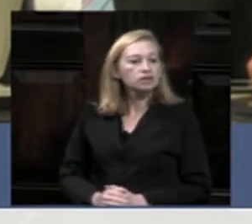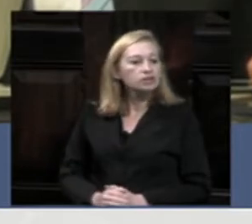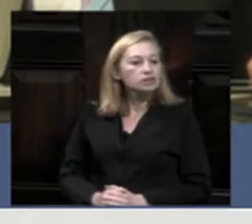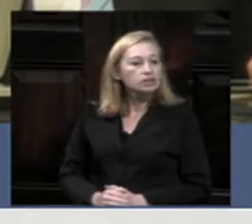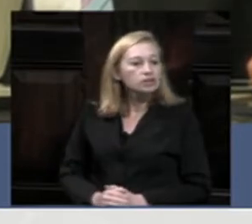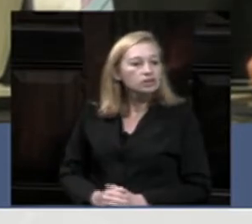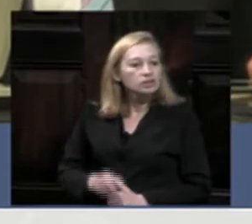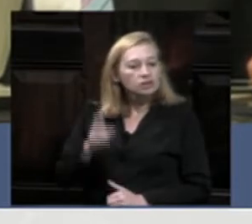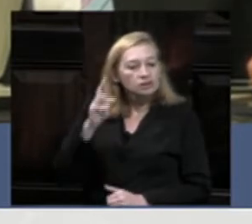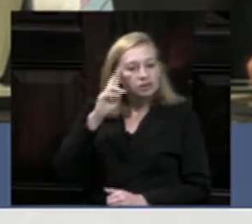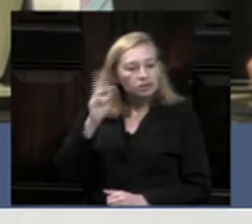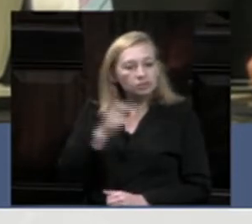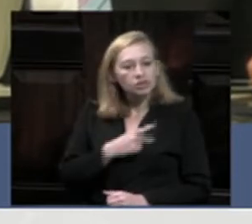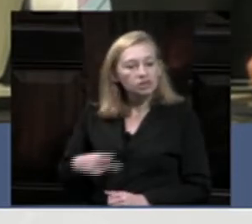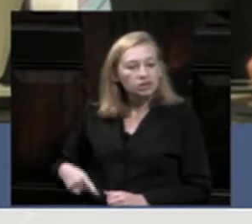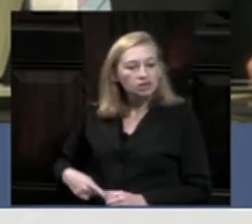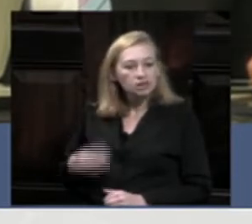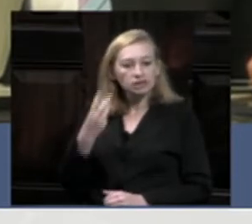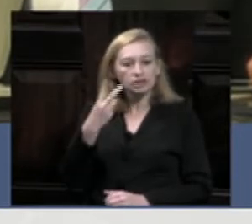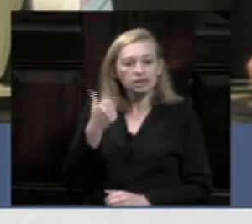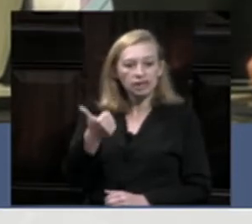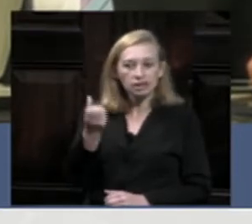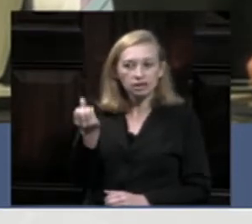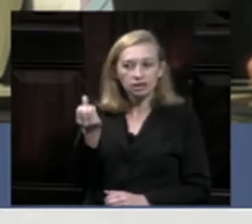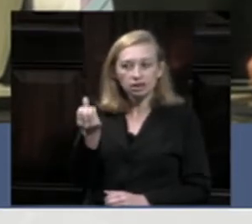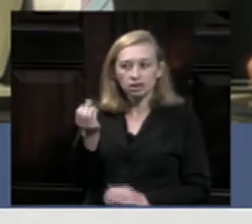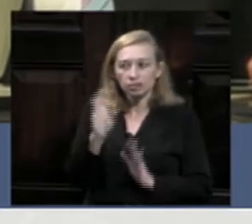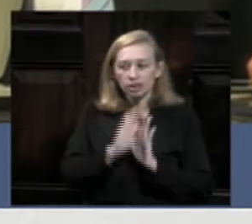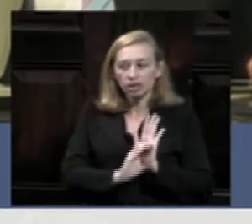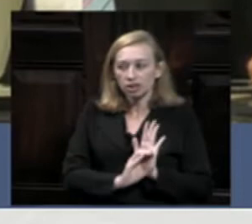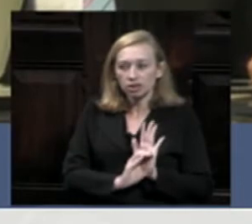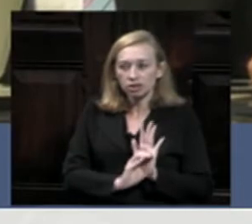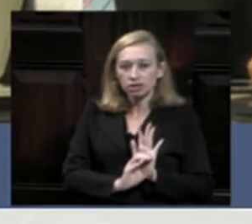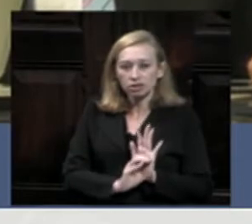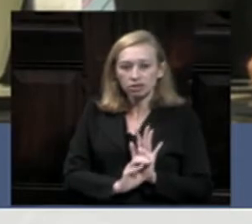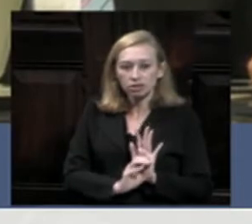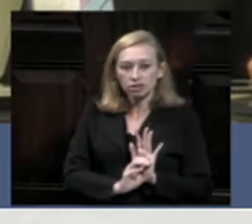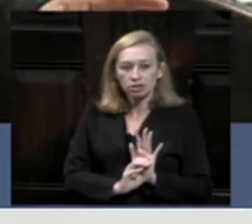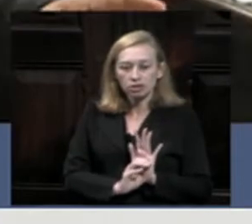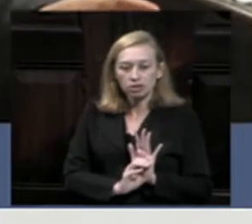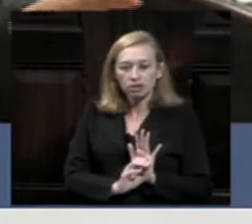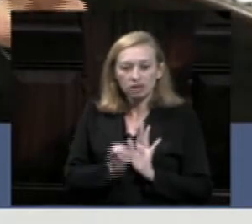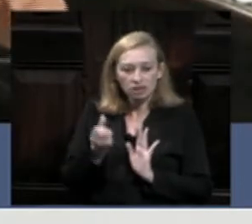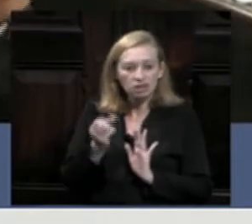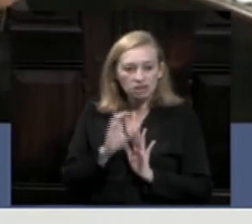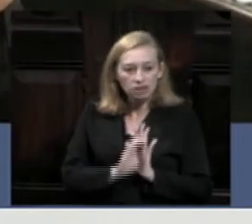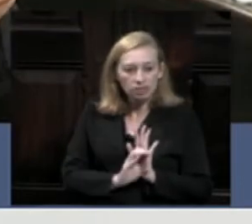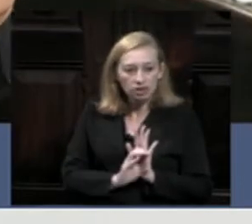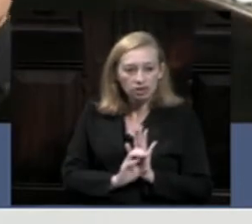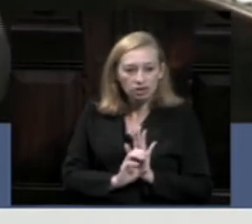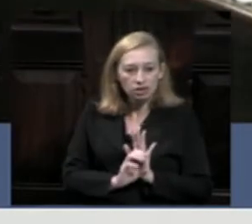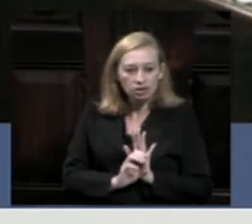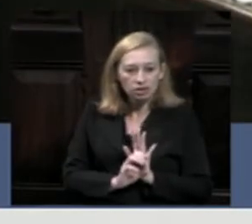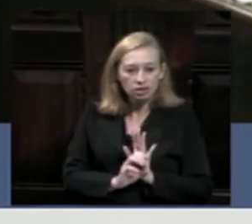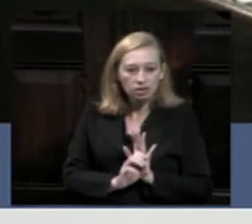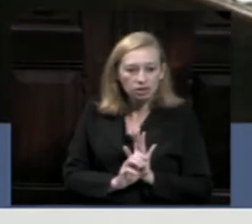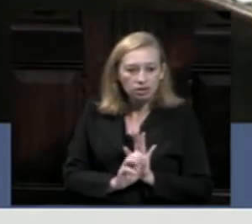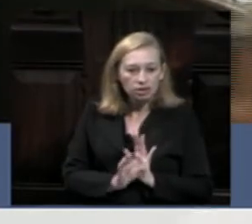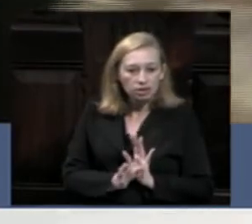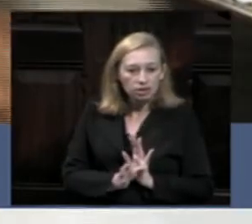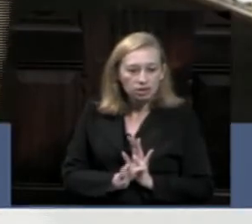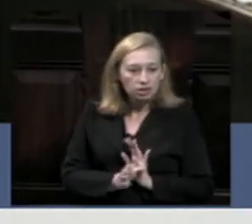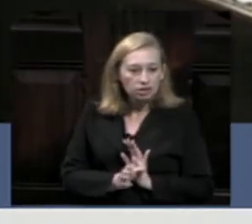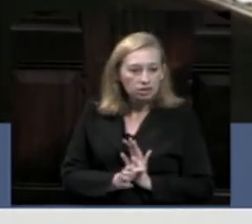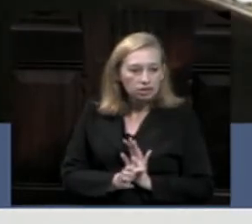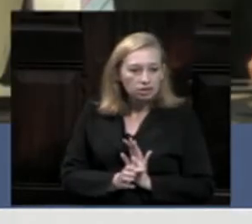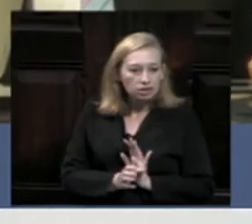Senhor presidente, aparecer as emendas de plenário. Verdade. Não é isso? Viu, deputado Márcio? São aparecer as emendas de plenário. Então, Vossa Excelência,